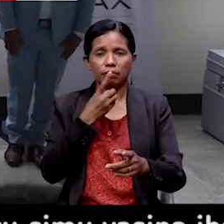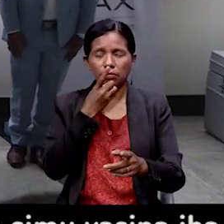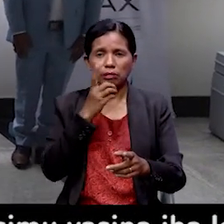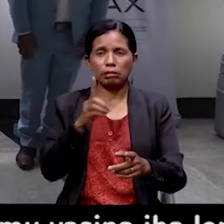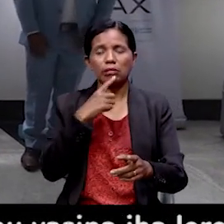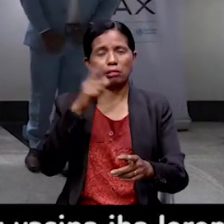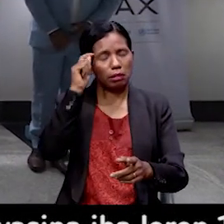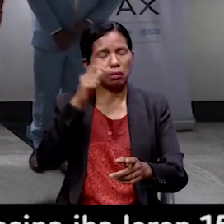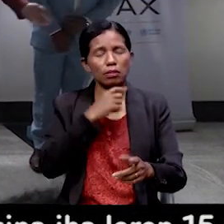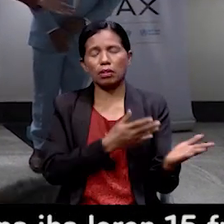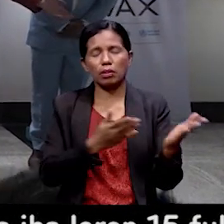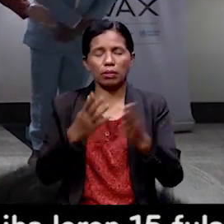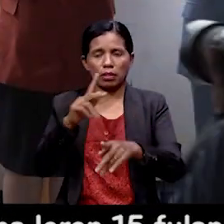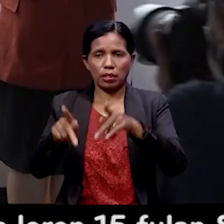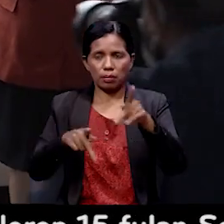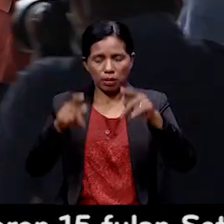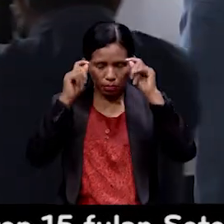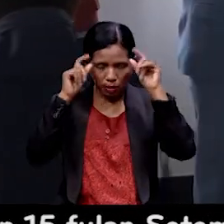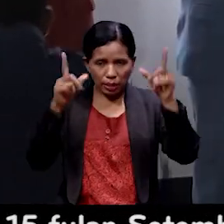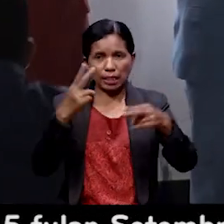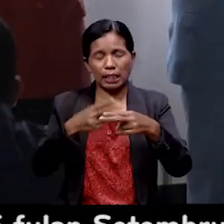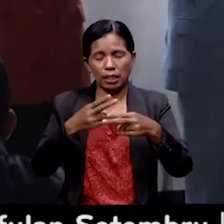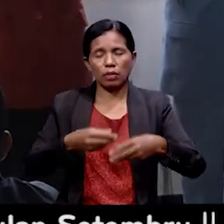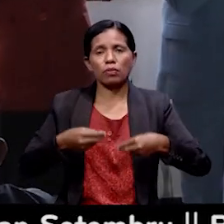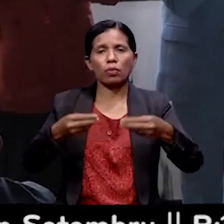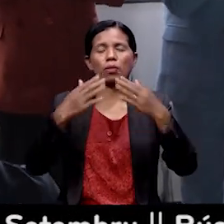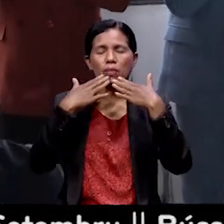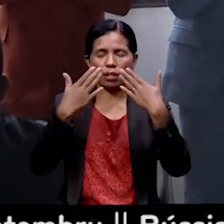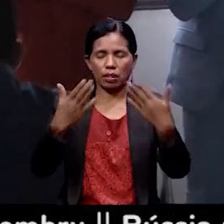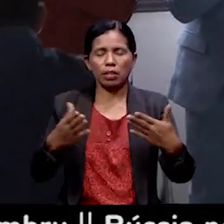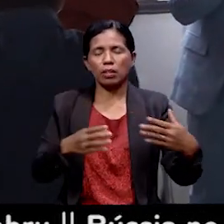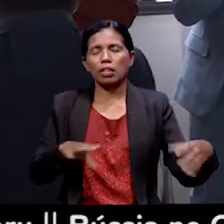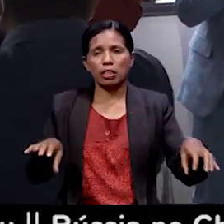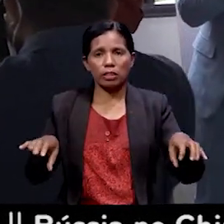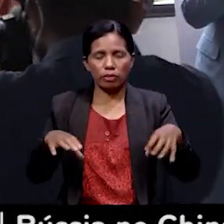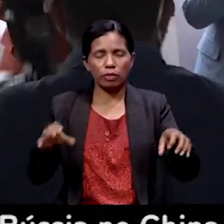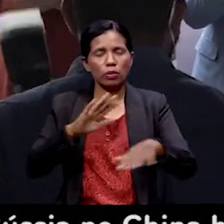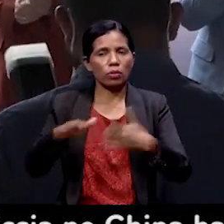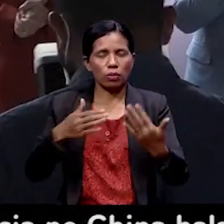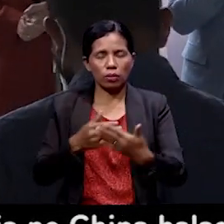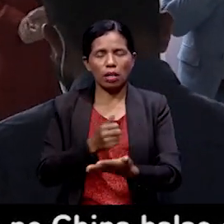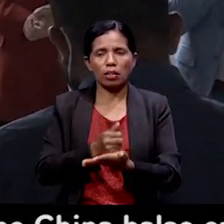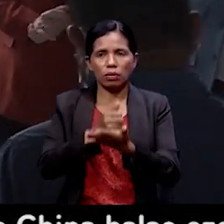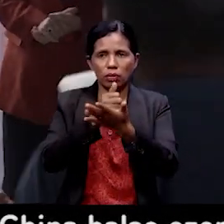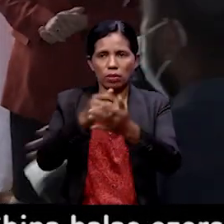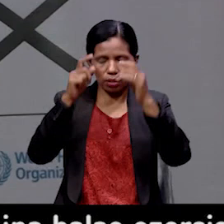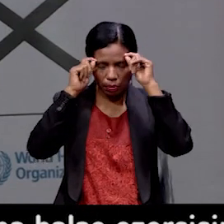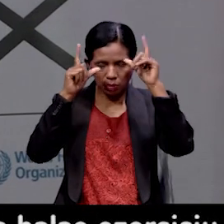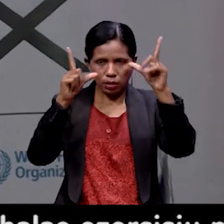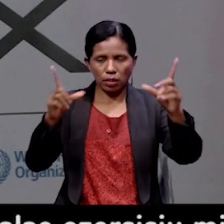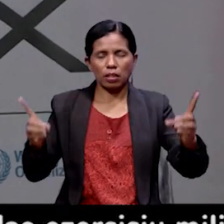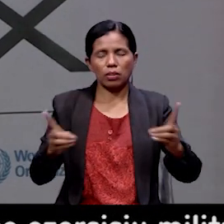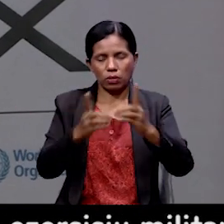hato agradecimento ba governo Japão liu-liu ba esforço toma que nebe halo ona ho de apoia Timor-Leste luta